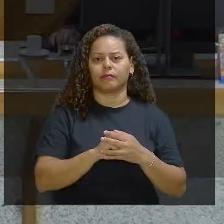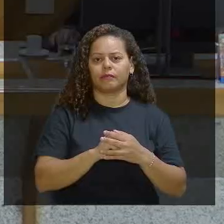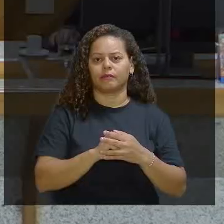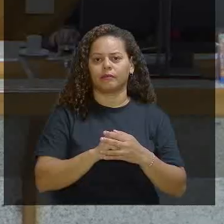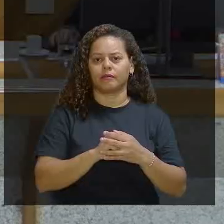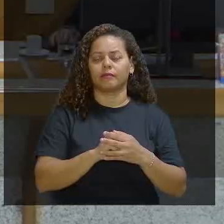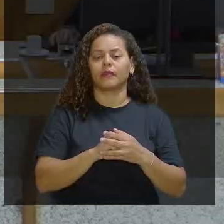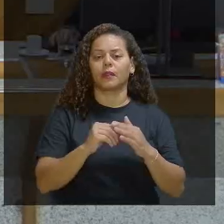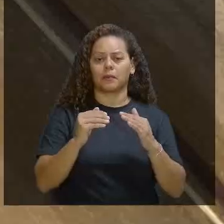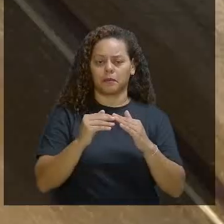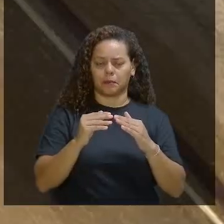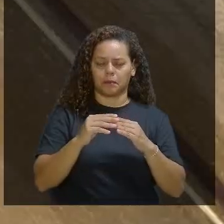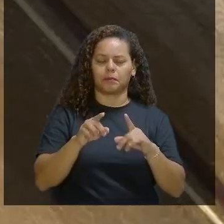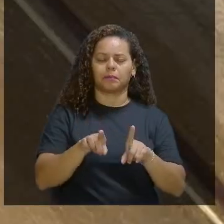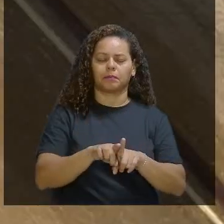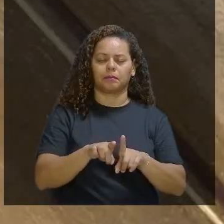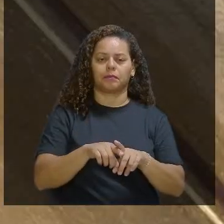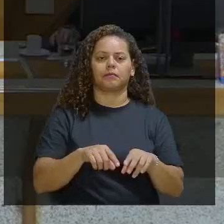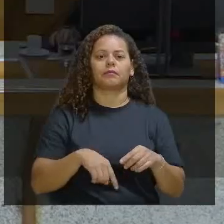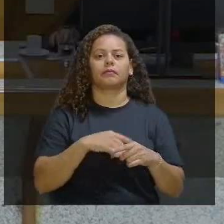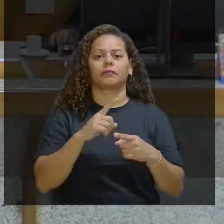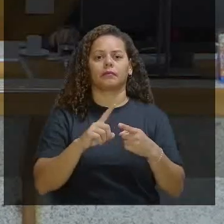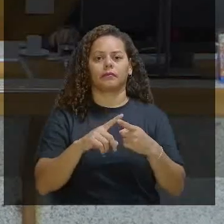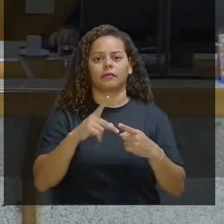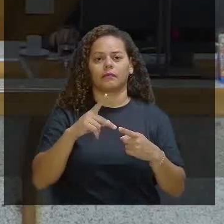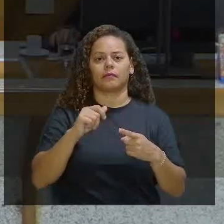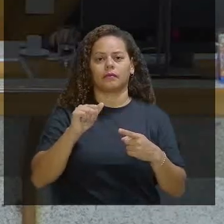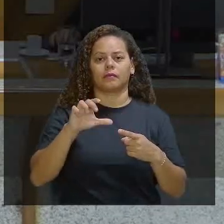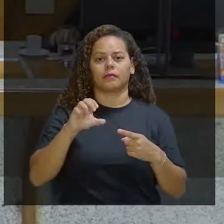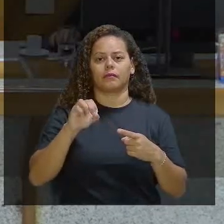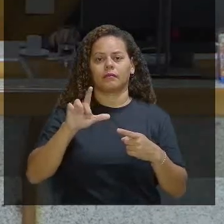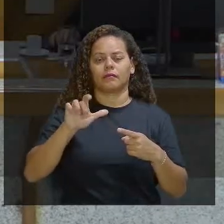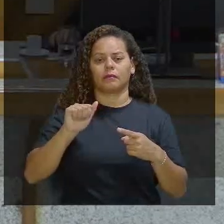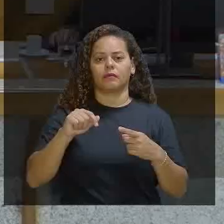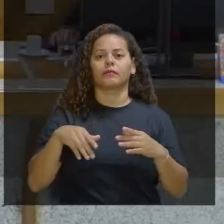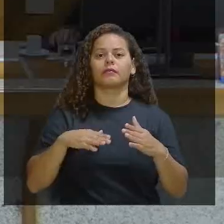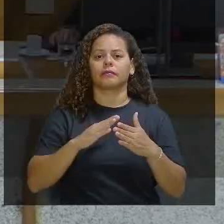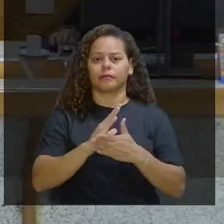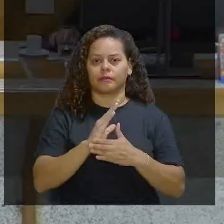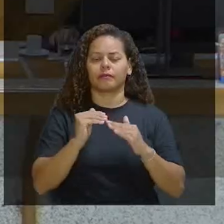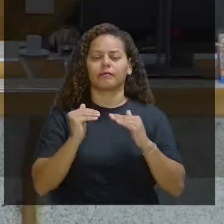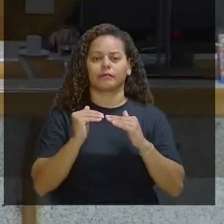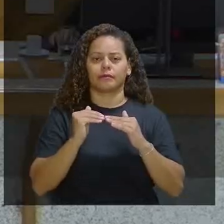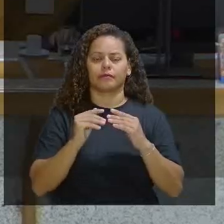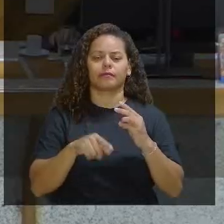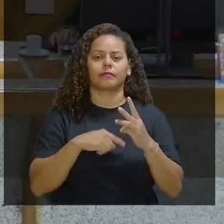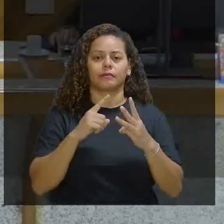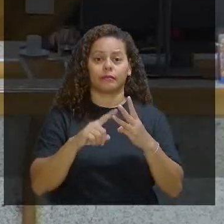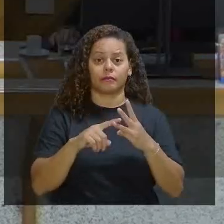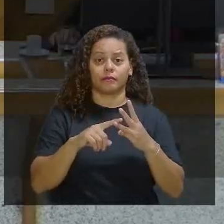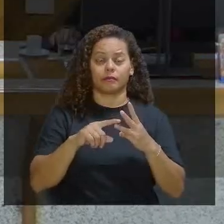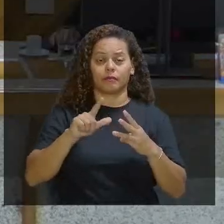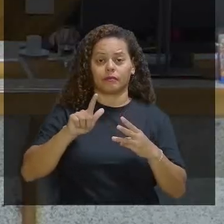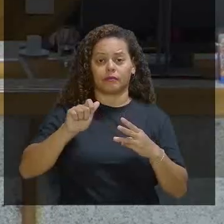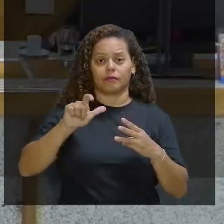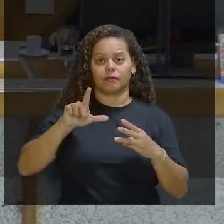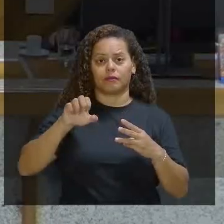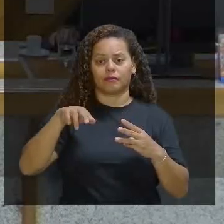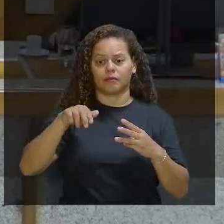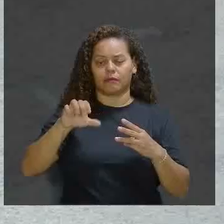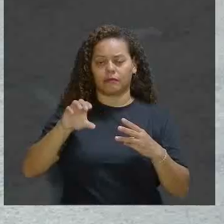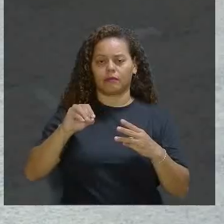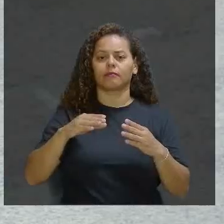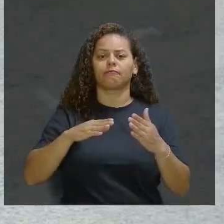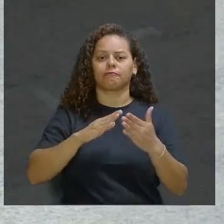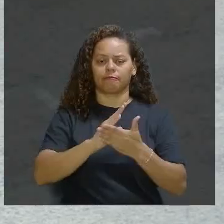Pela aprovação, presidente. Juíza Paola Santos. Pela aprovação, presidente. Juiz Galiano Sei. Pela aprovação,